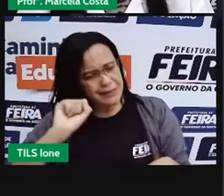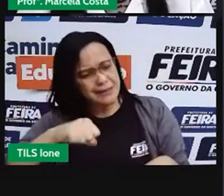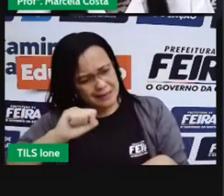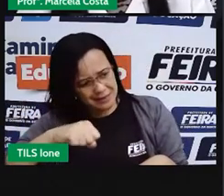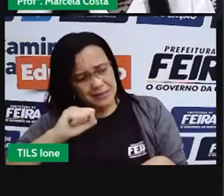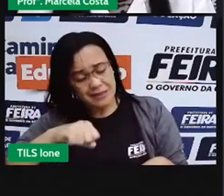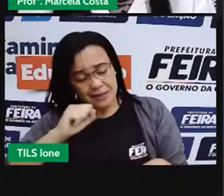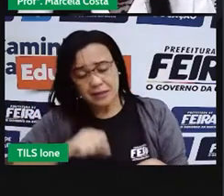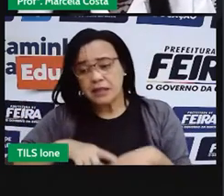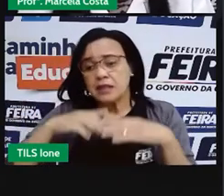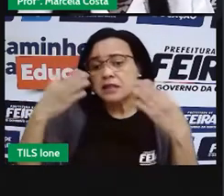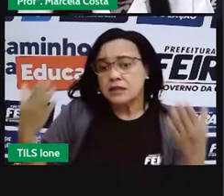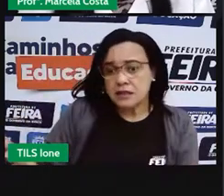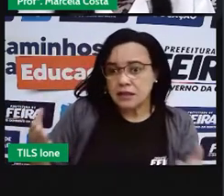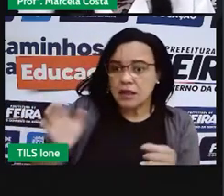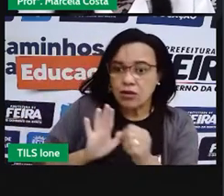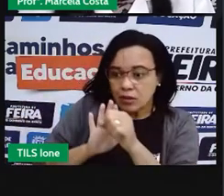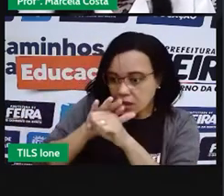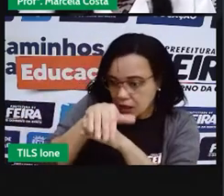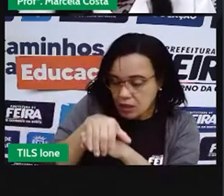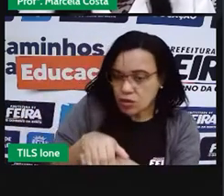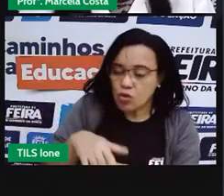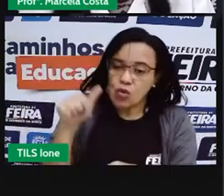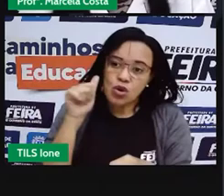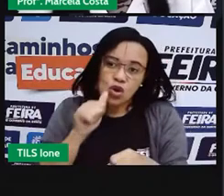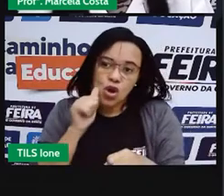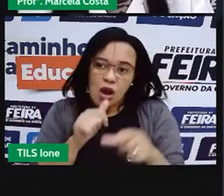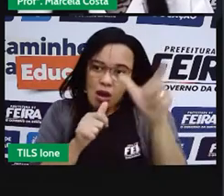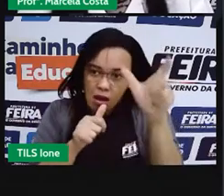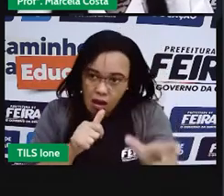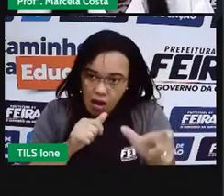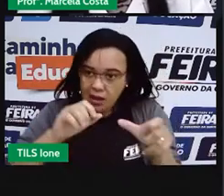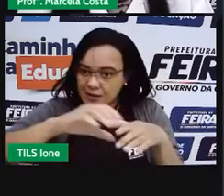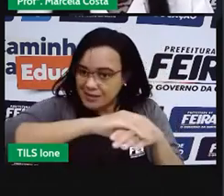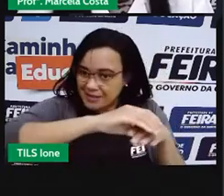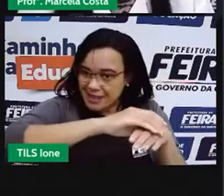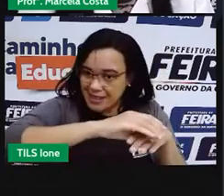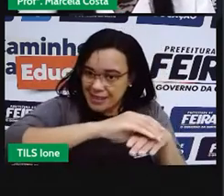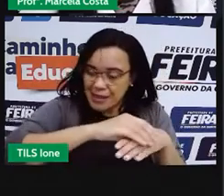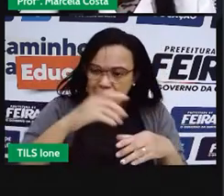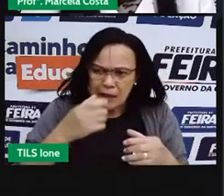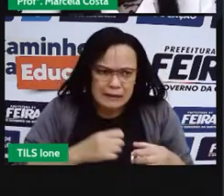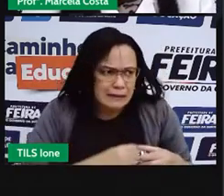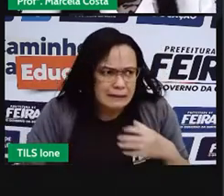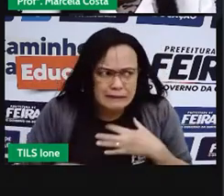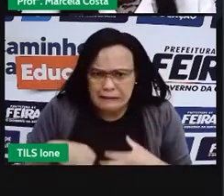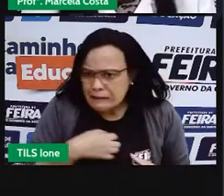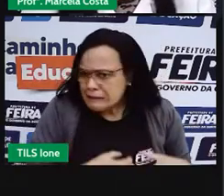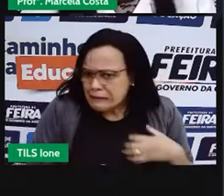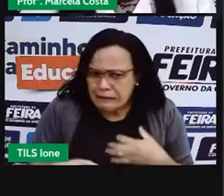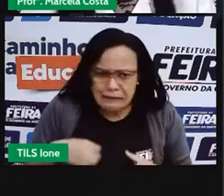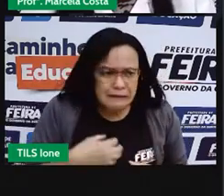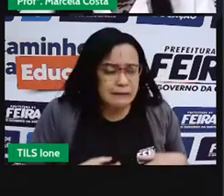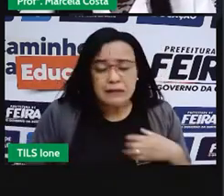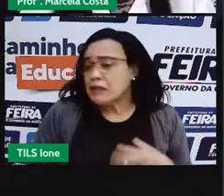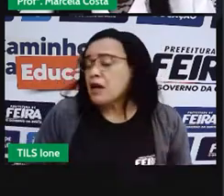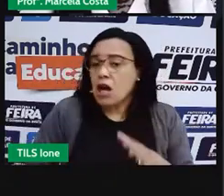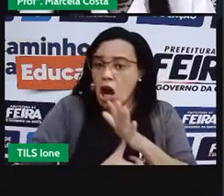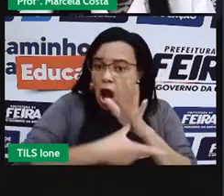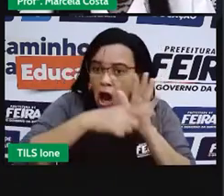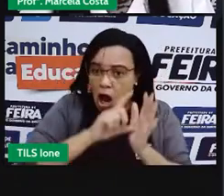Naquela noite, ela estava muito nervosa. Antes de ir para o baile, ela comeu duas barras de chocolate que